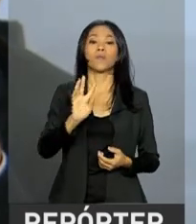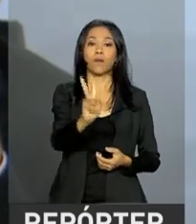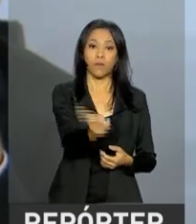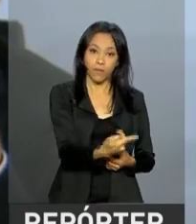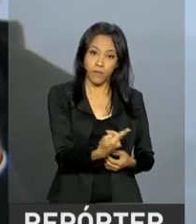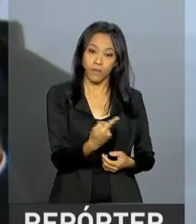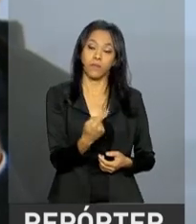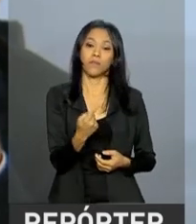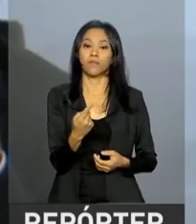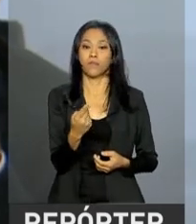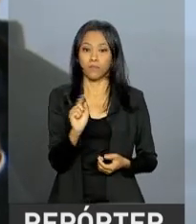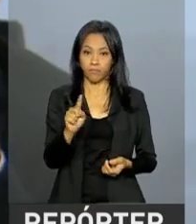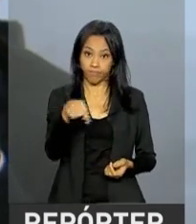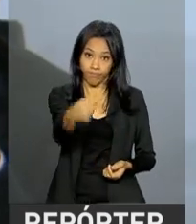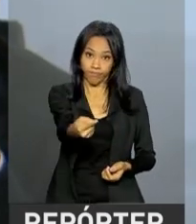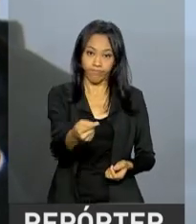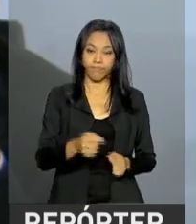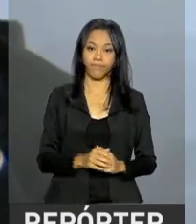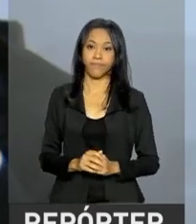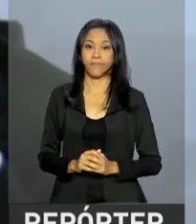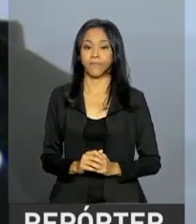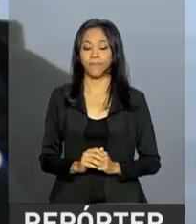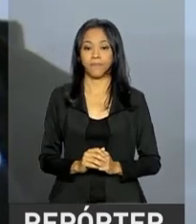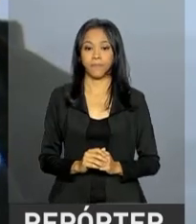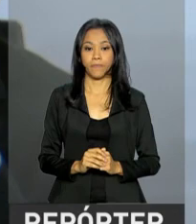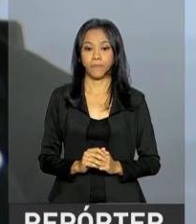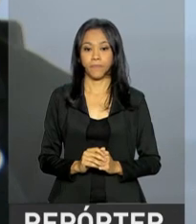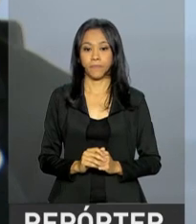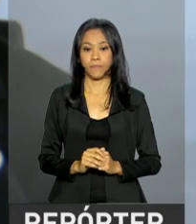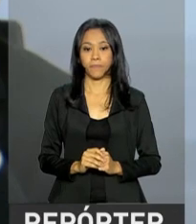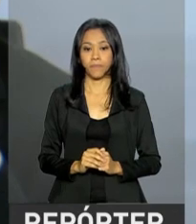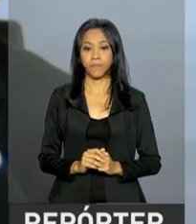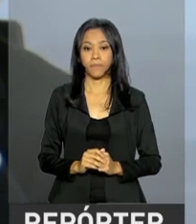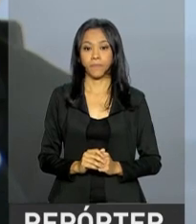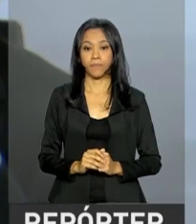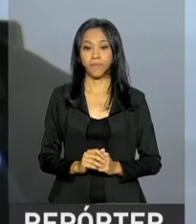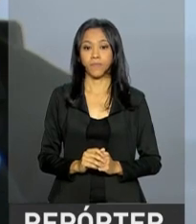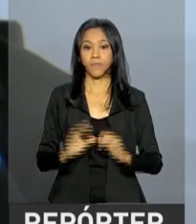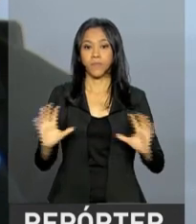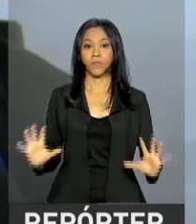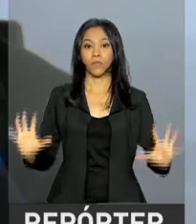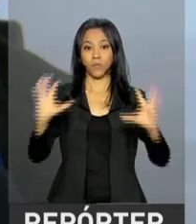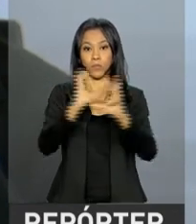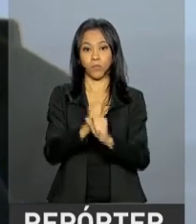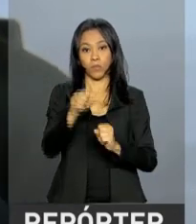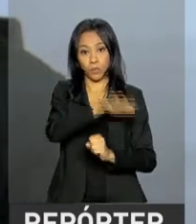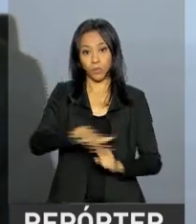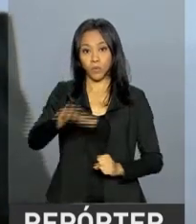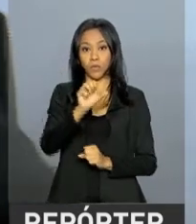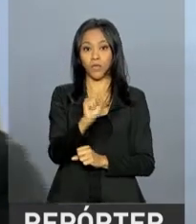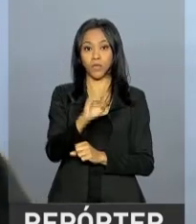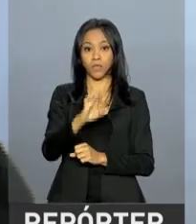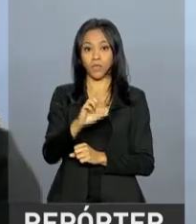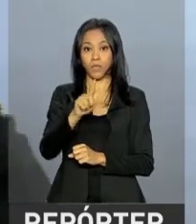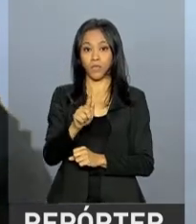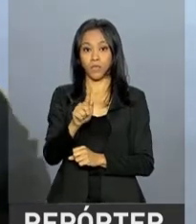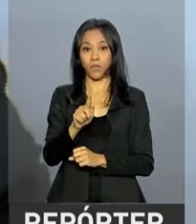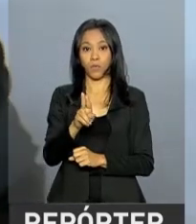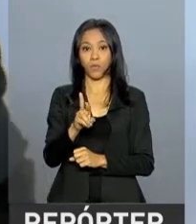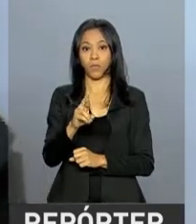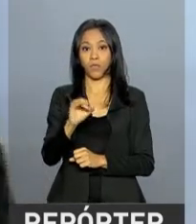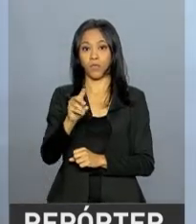nessa situação é do total da seguridade você cada vez têm menos